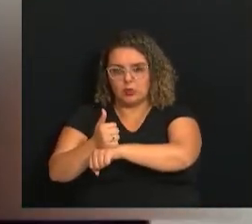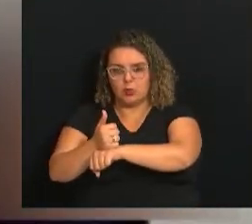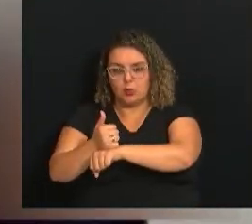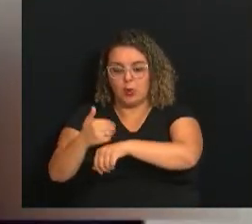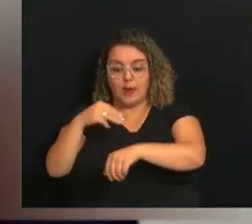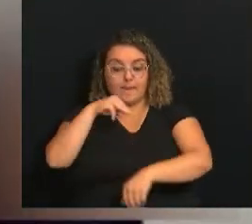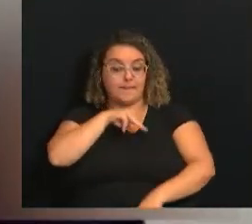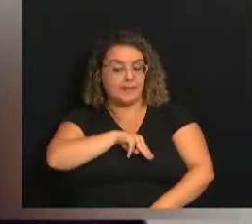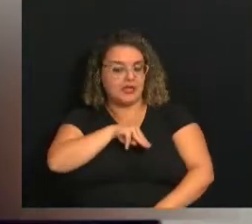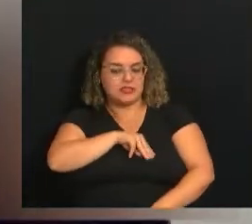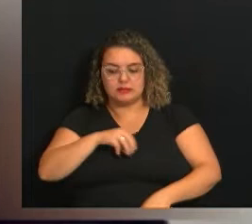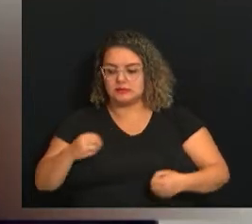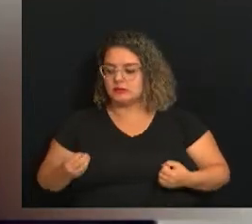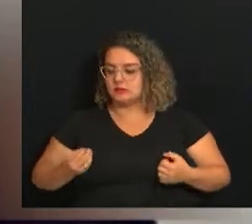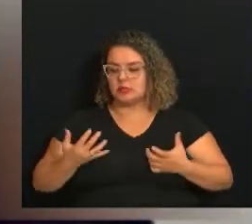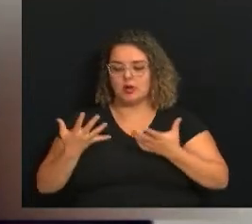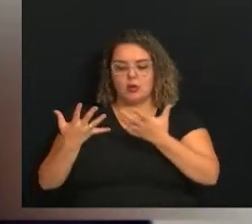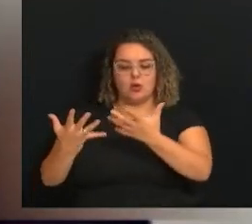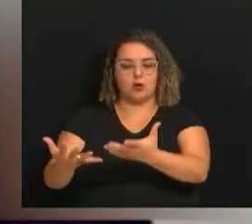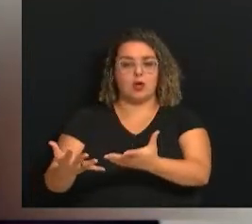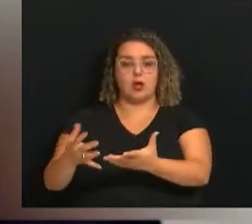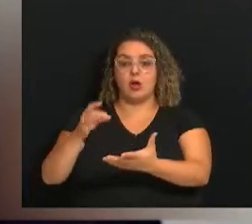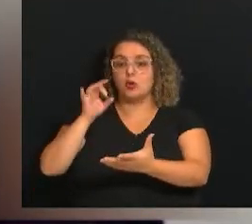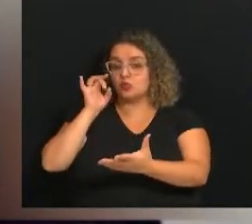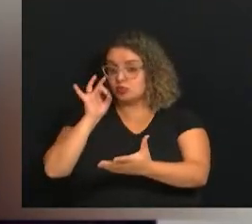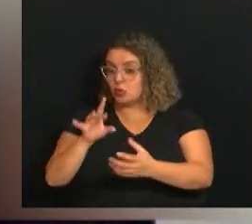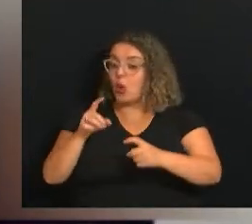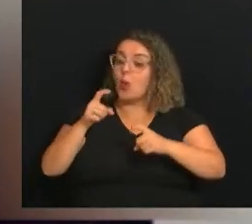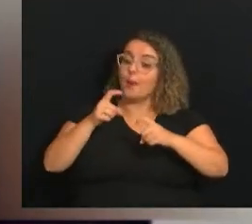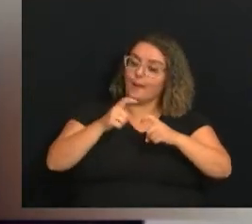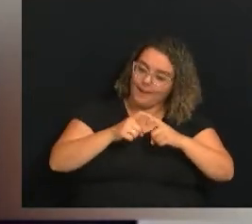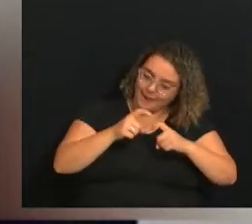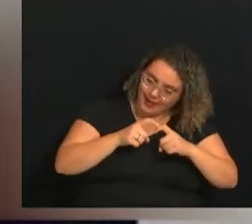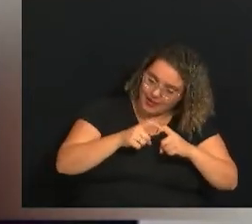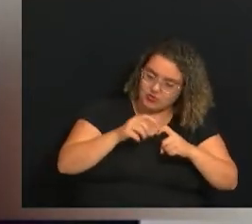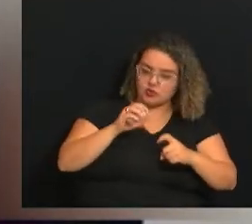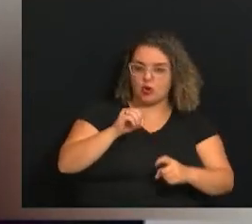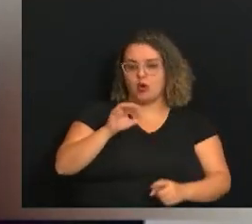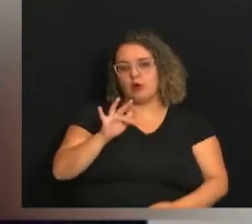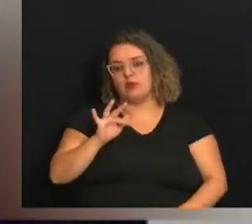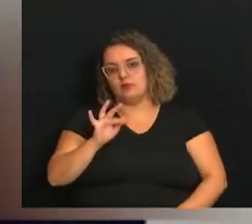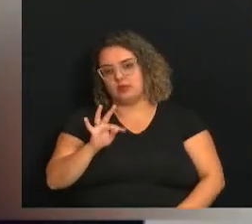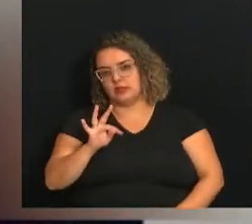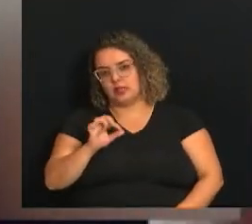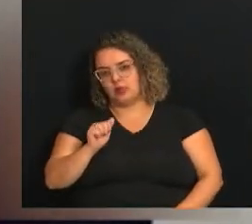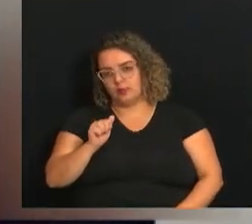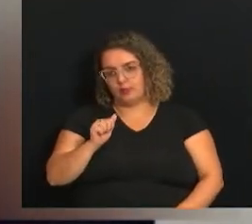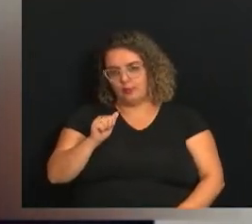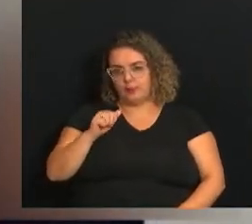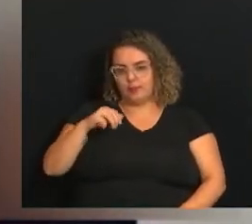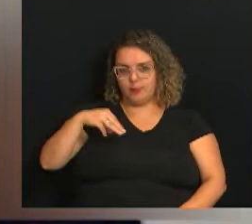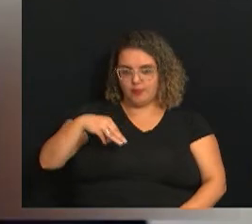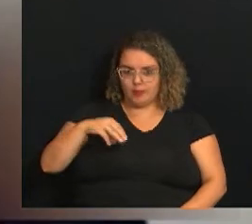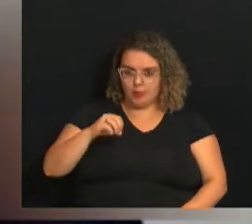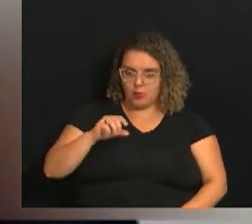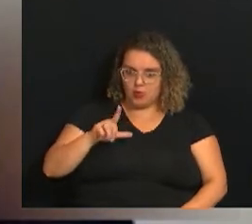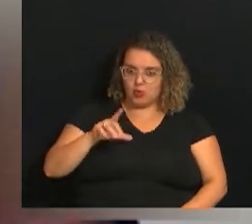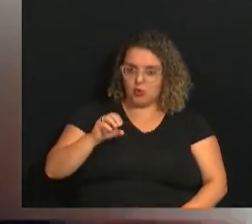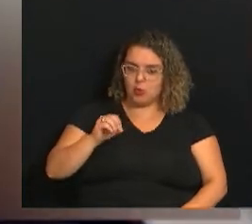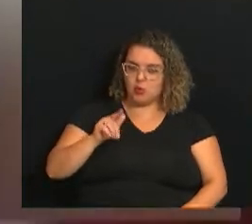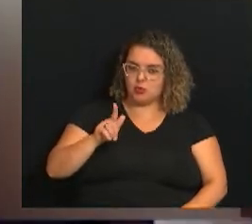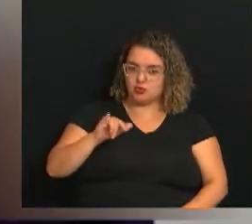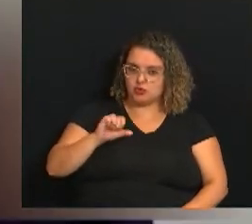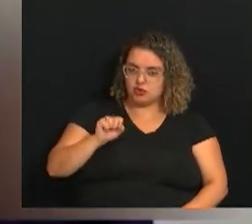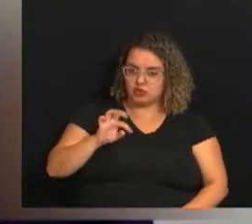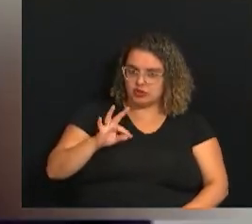missão que é dada ao médico oftalmologista. Ele passou por um período de estudo, ele passou por todo